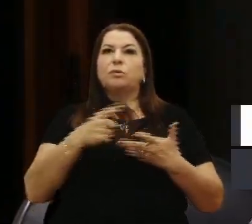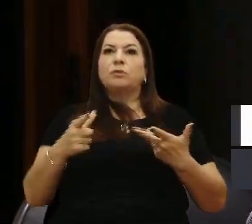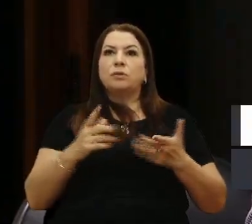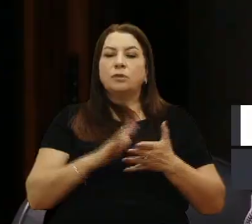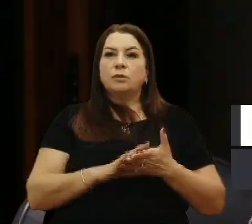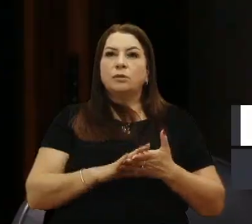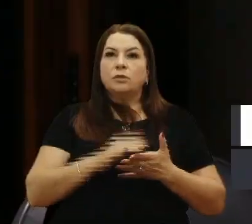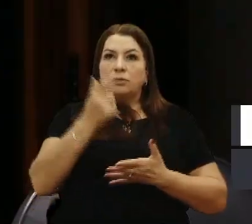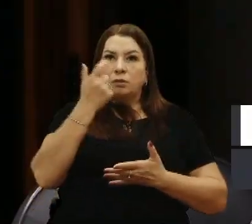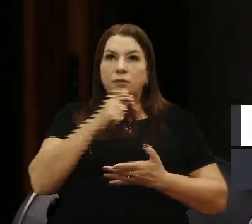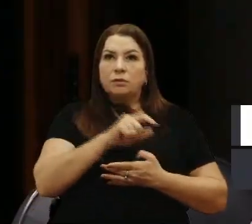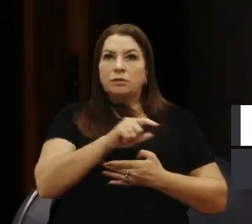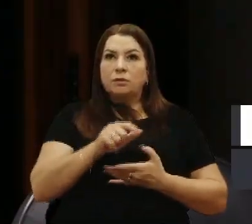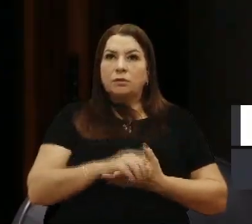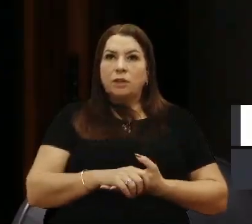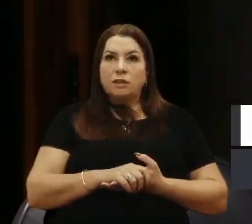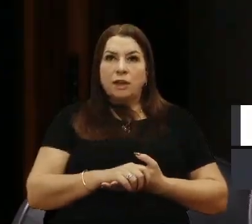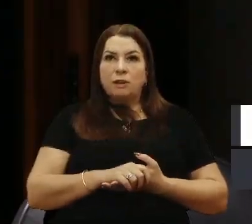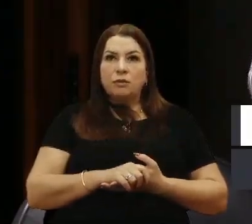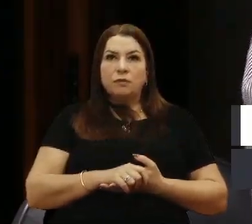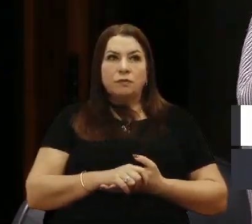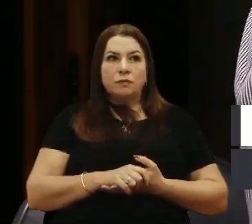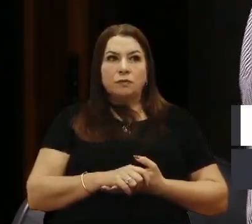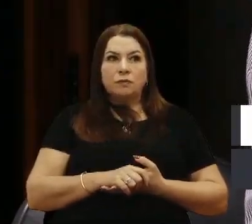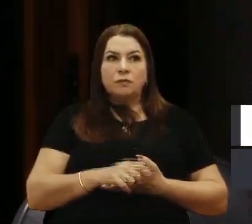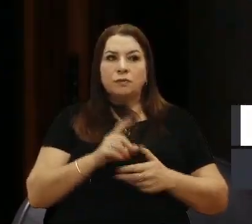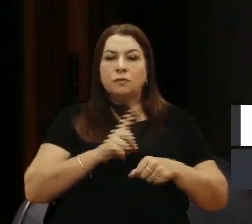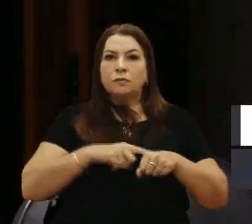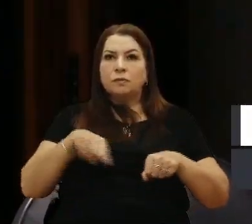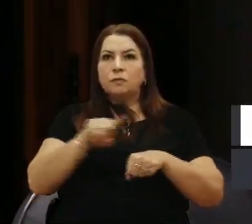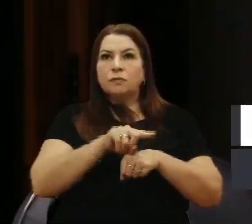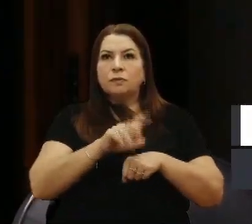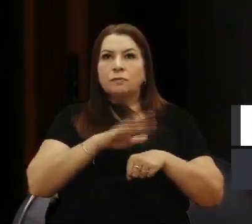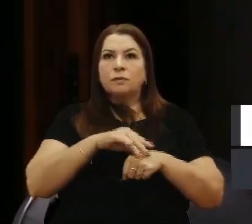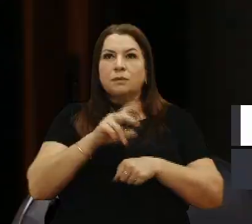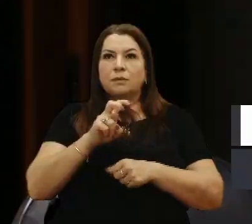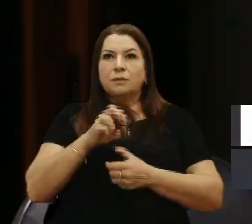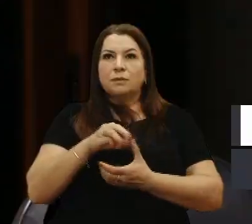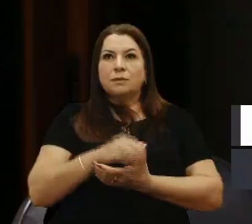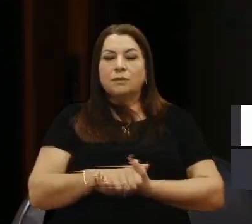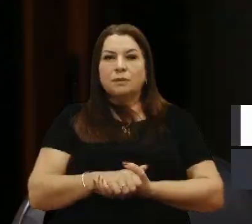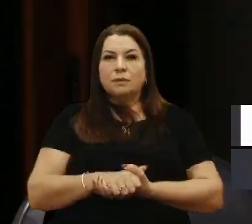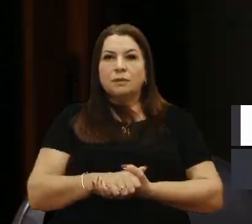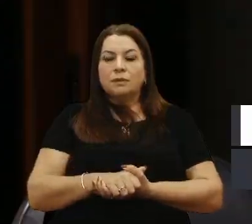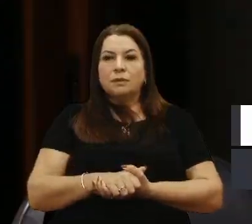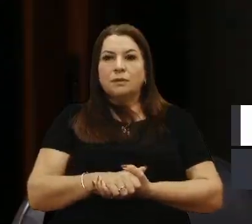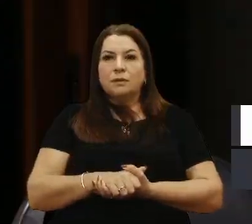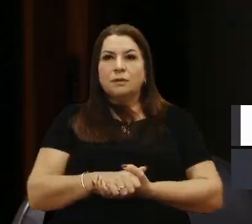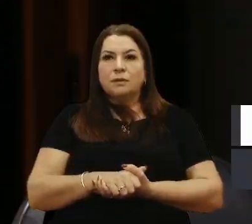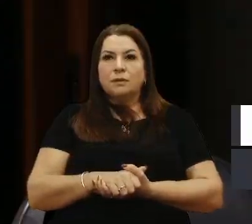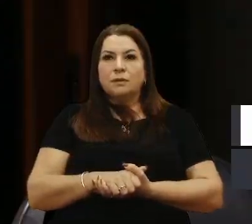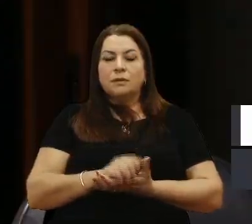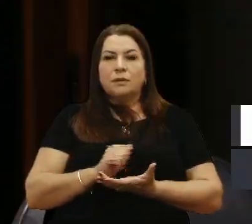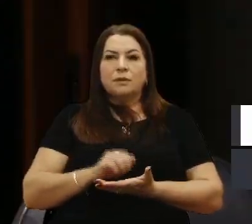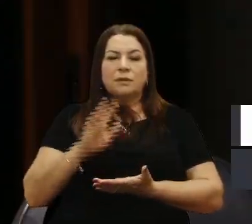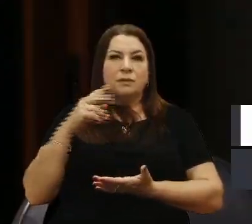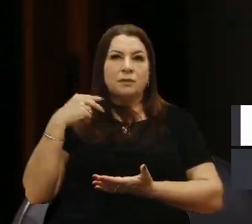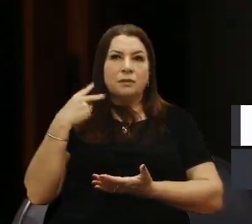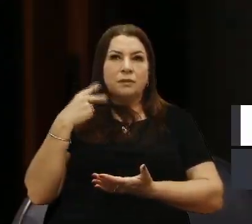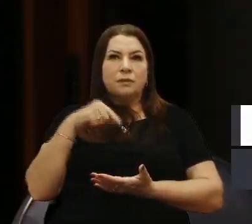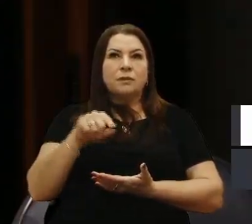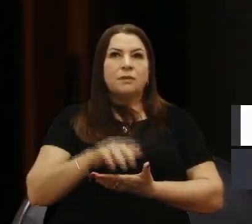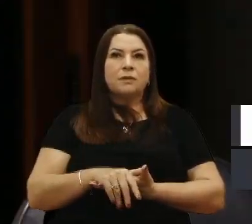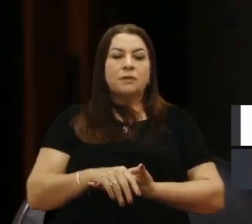acho... Pode deixar o tempo correndo e bota mais 5 para mim, mais 5 minutos. Uma parte, vereador. Também a questão